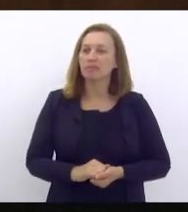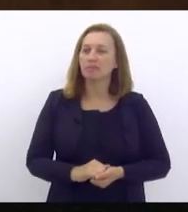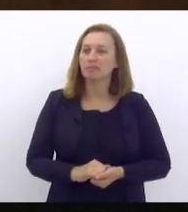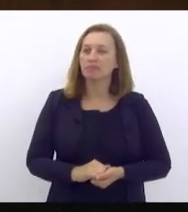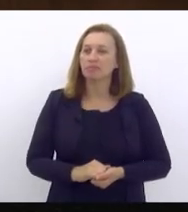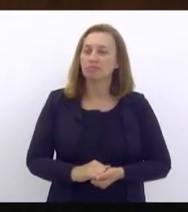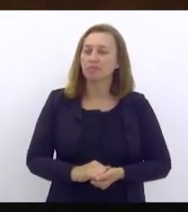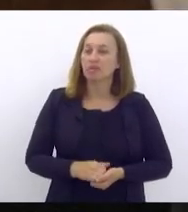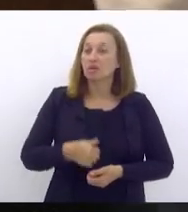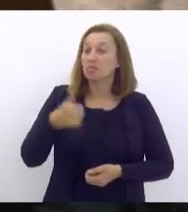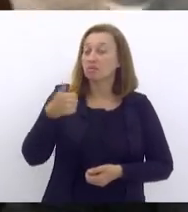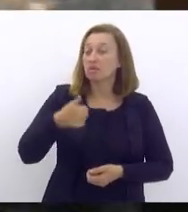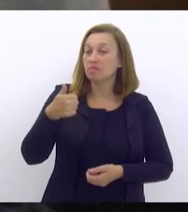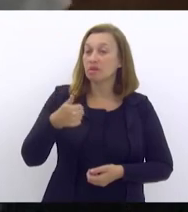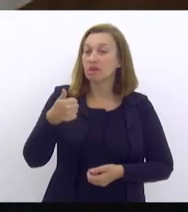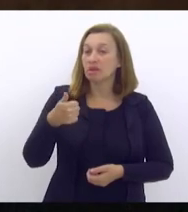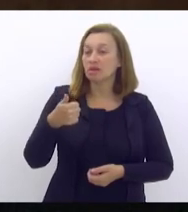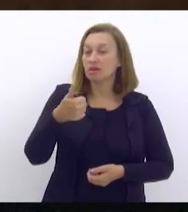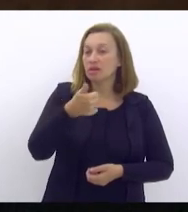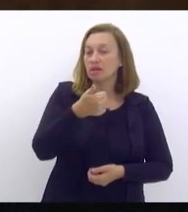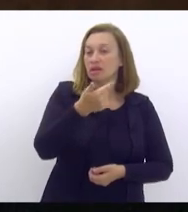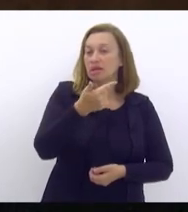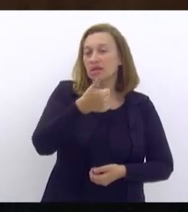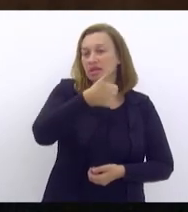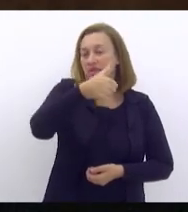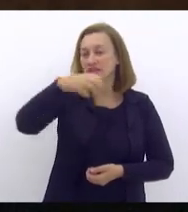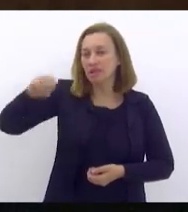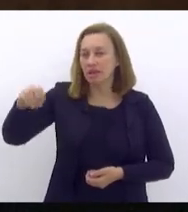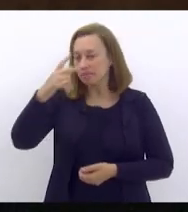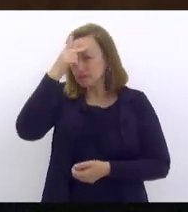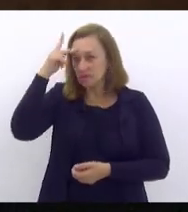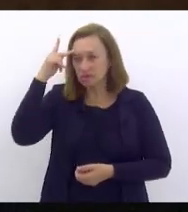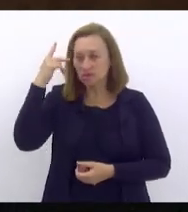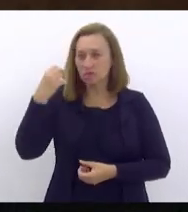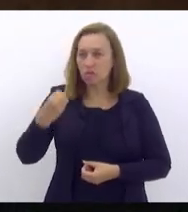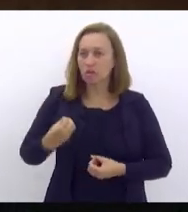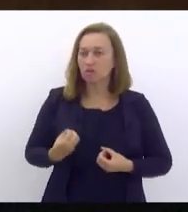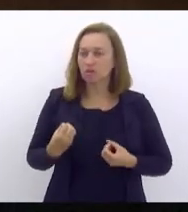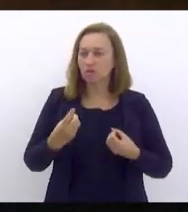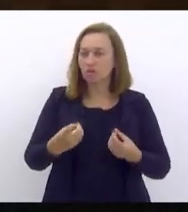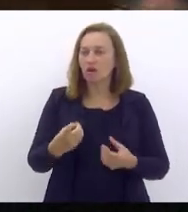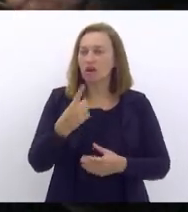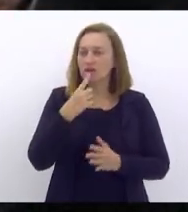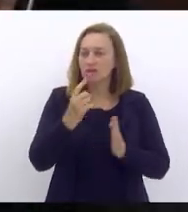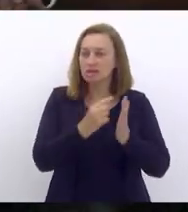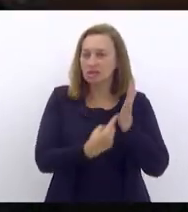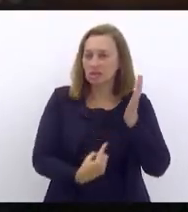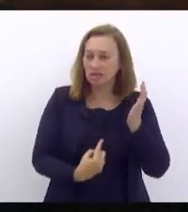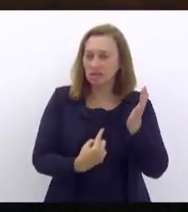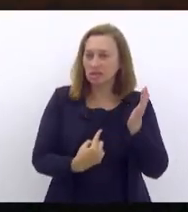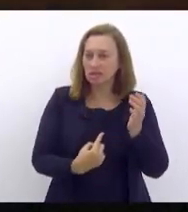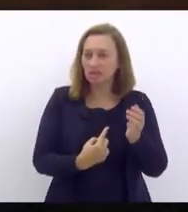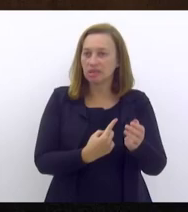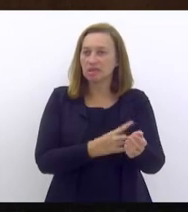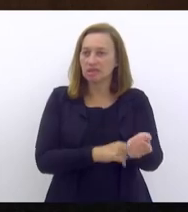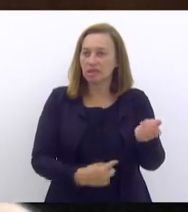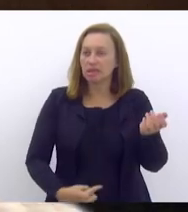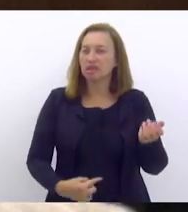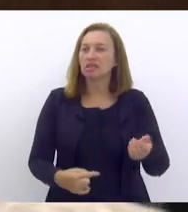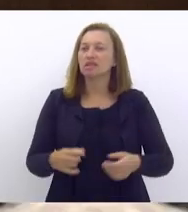aos primeiros 100 doadores de sangue que irão comparecer neste domingo,